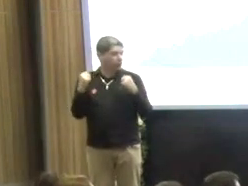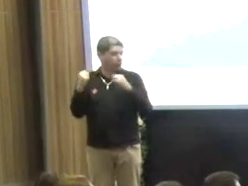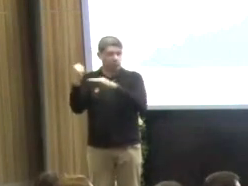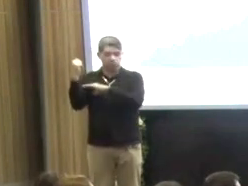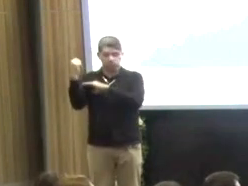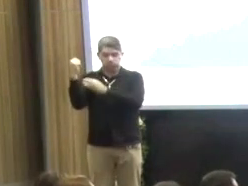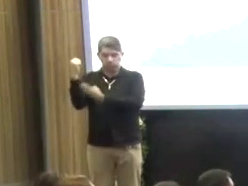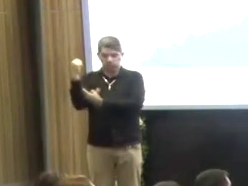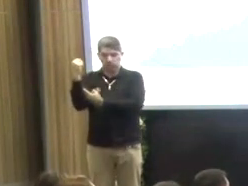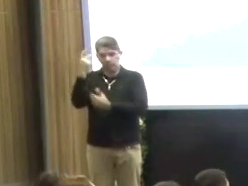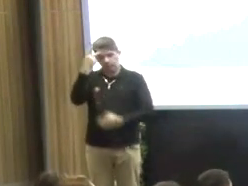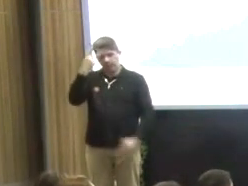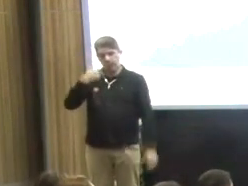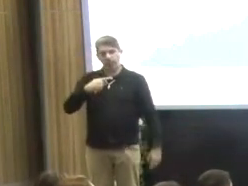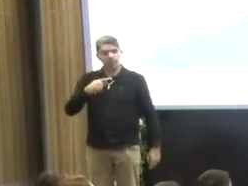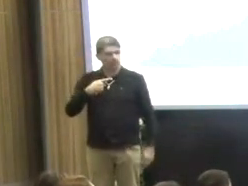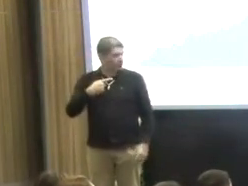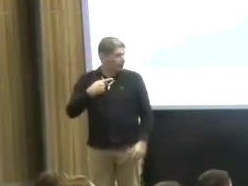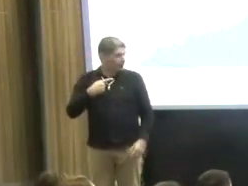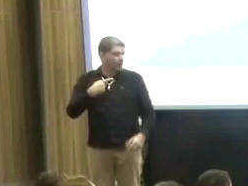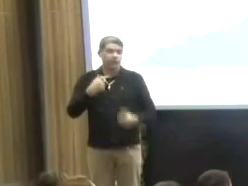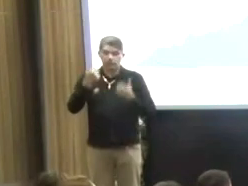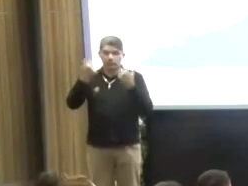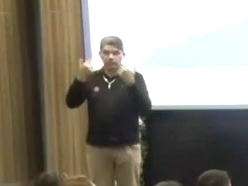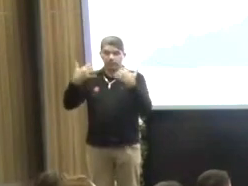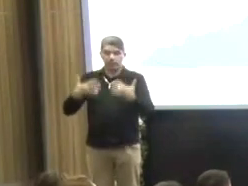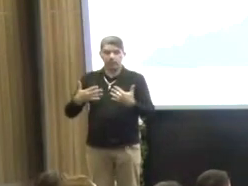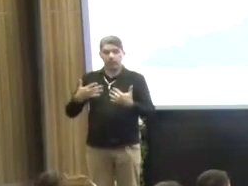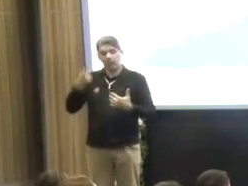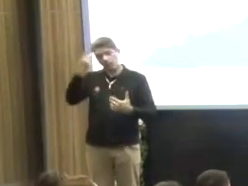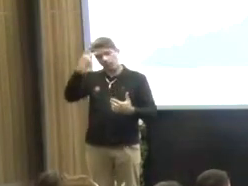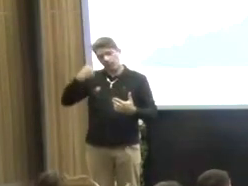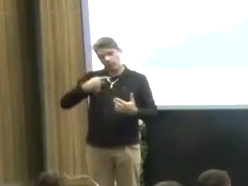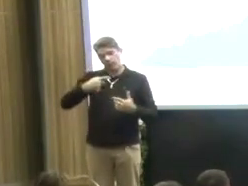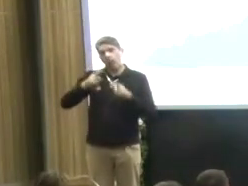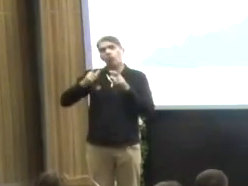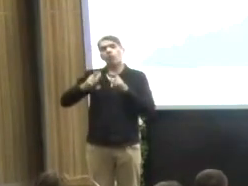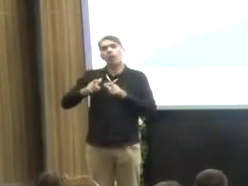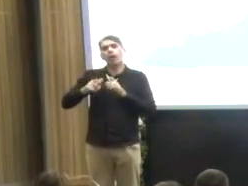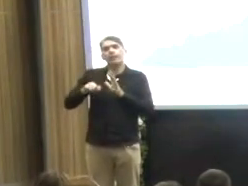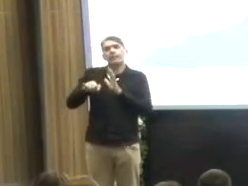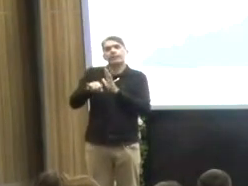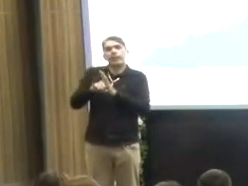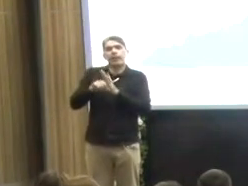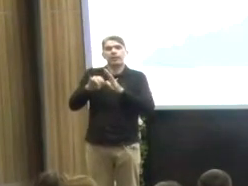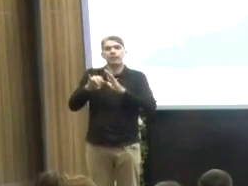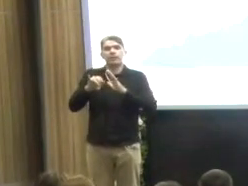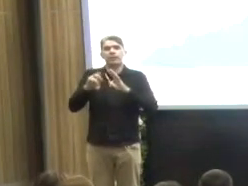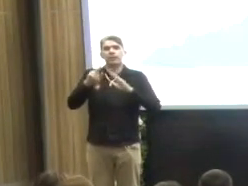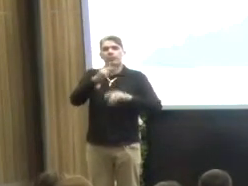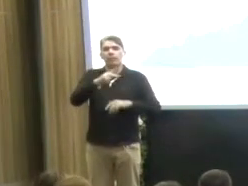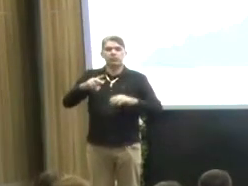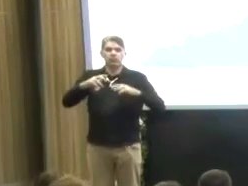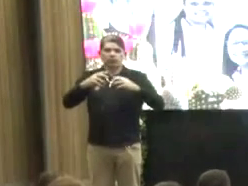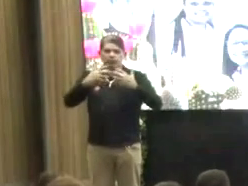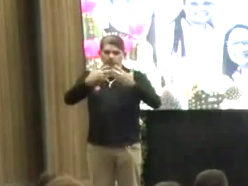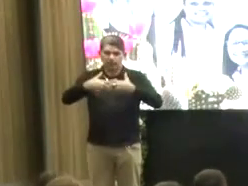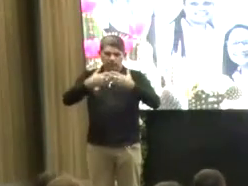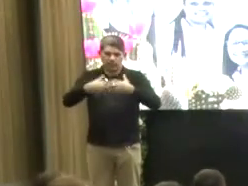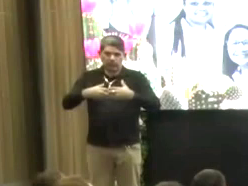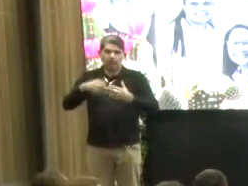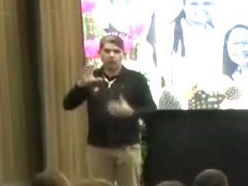para mim, ela diz muito, e diz muito do meu lugar enquanto professora no IFRN, agora Currais Novos, tá